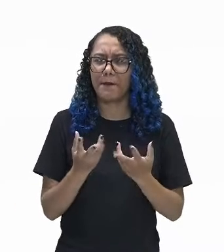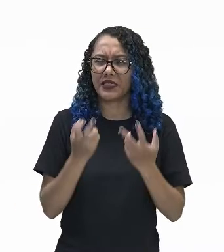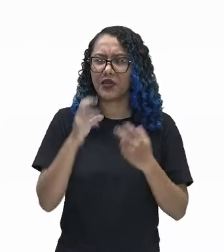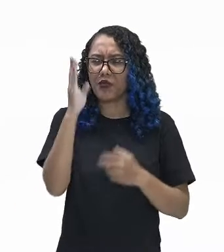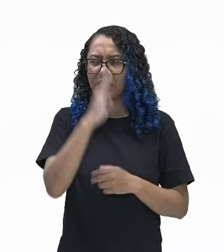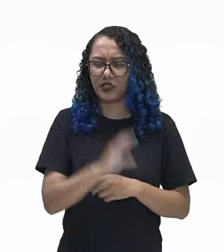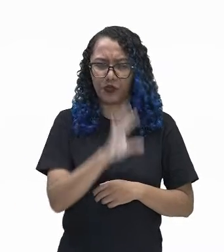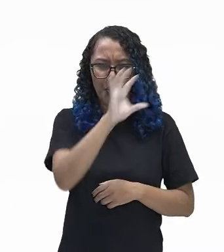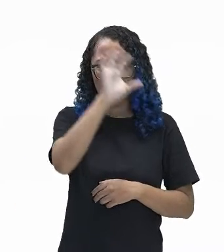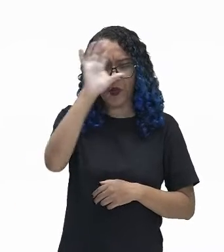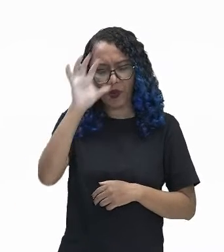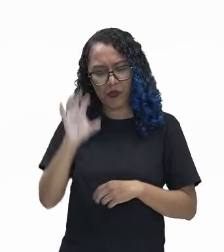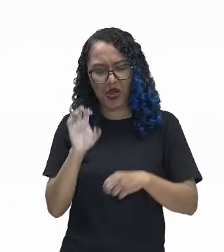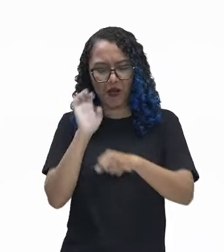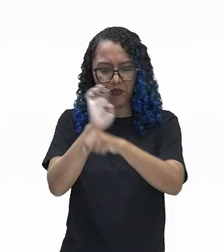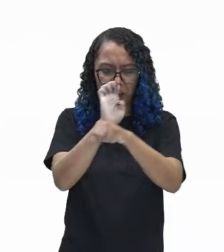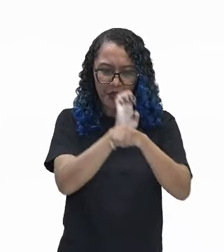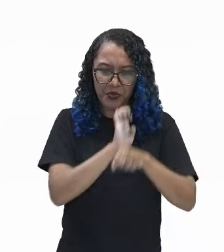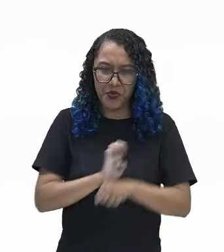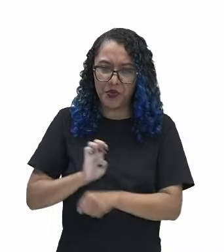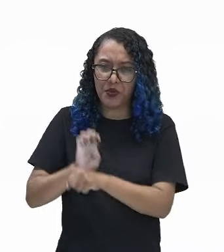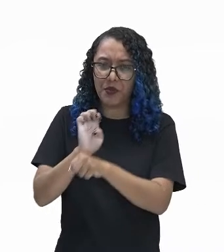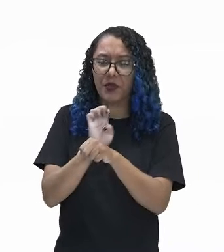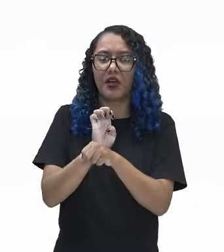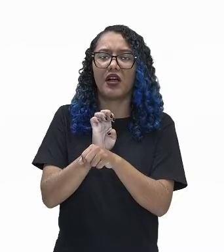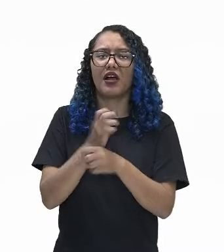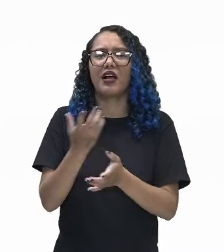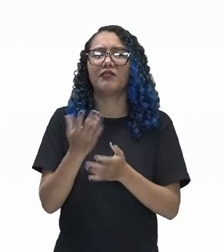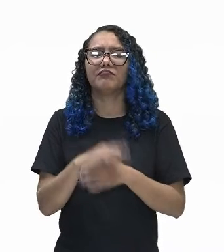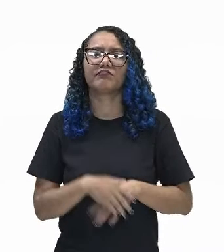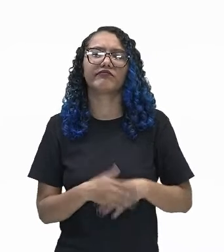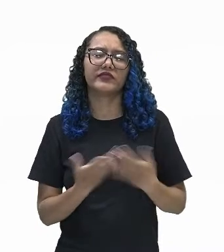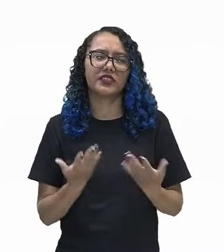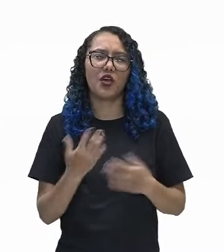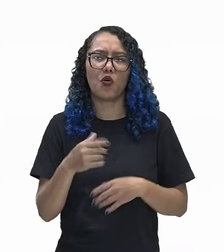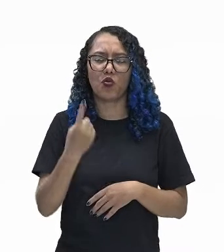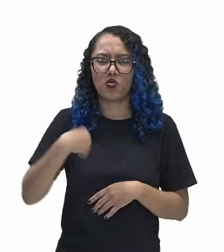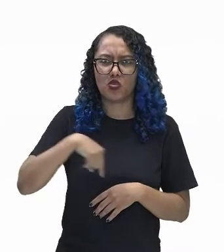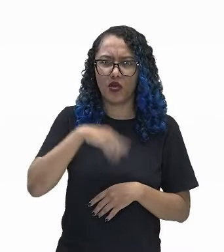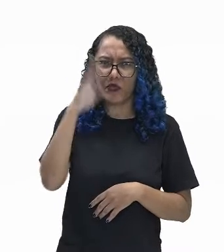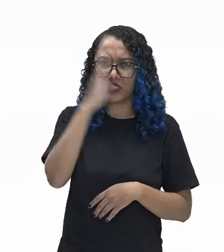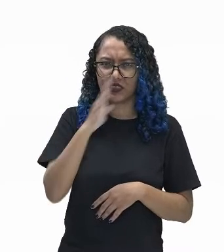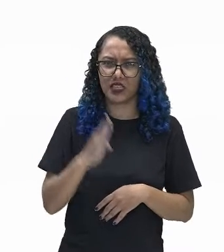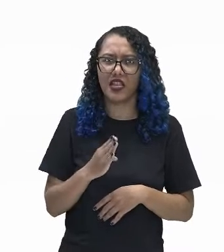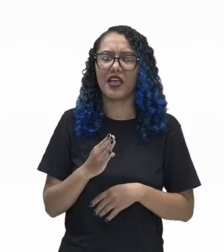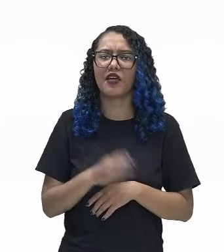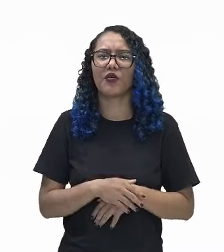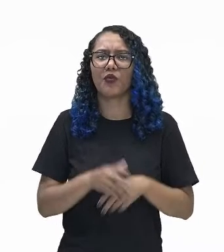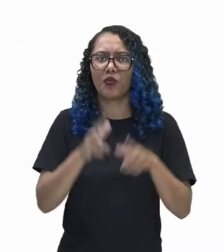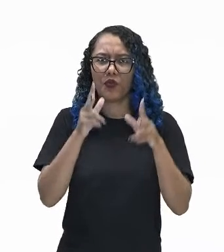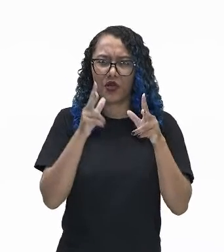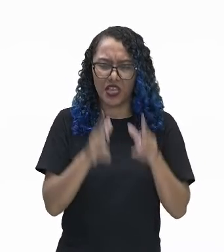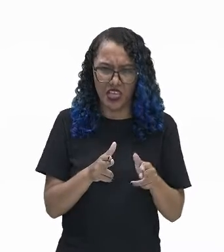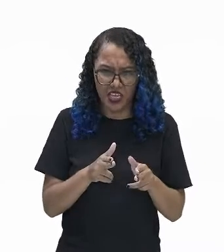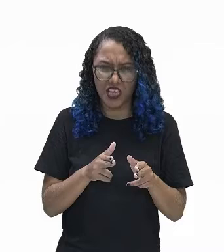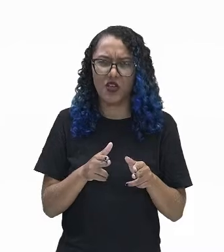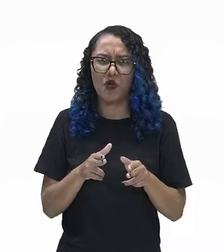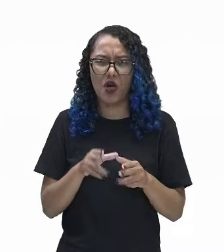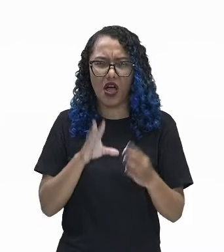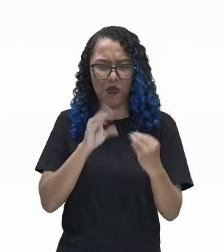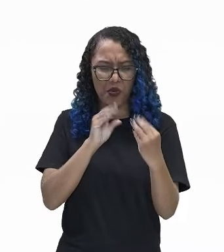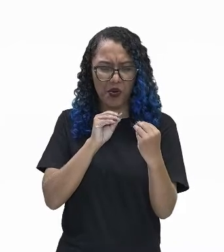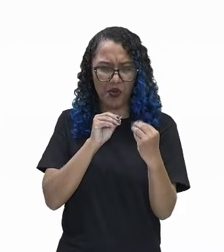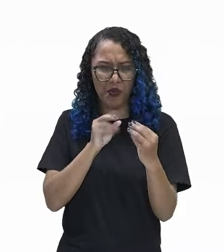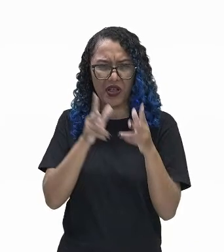vários estados. Será que no Brasil a gente fala todo mundo igualzinho? Não, todo mundo fala português, porém a gente não fala